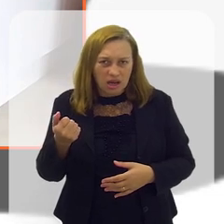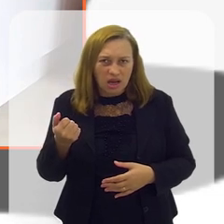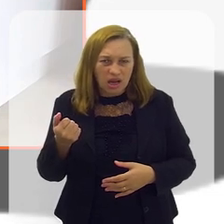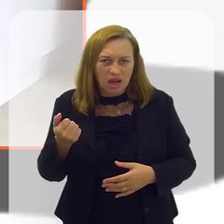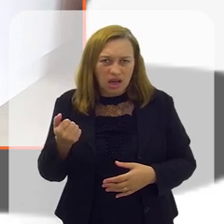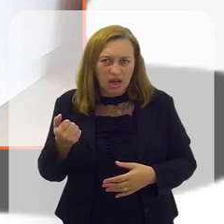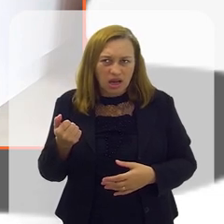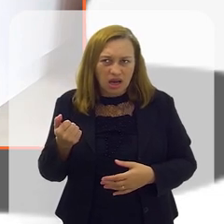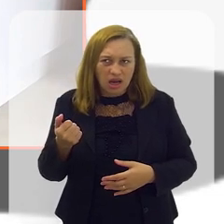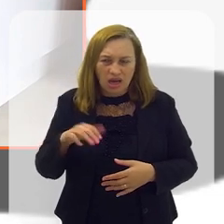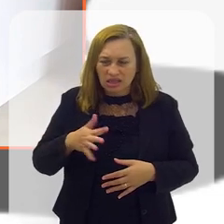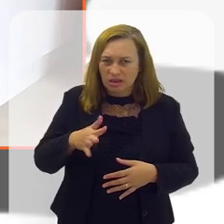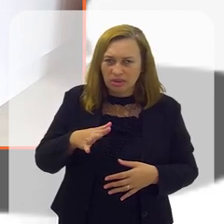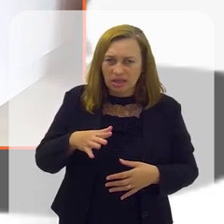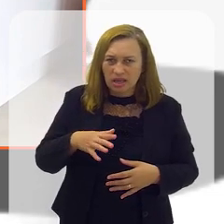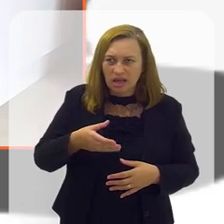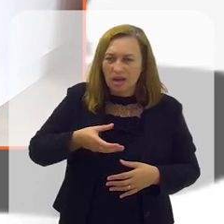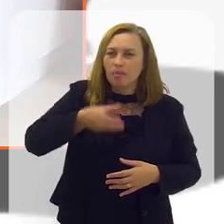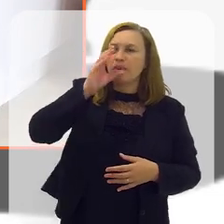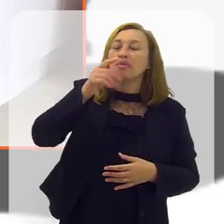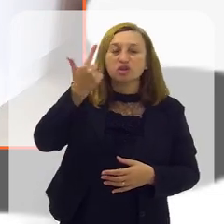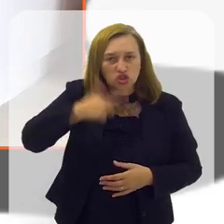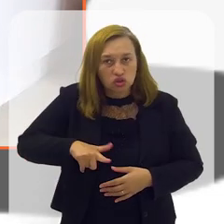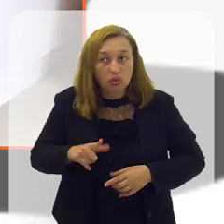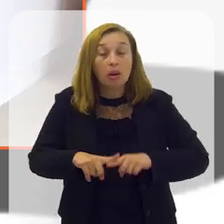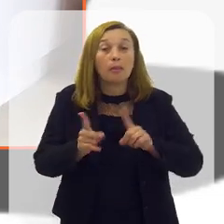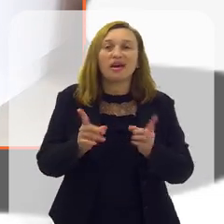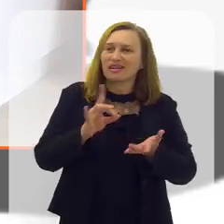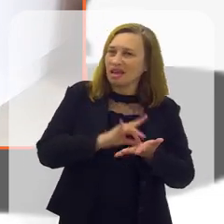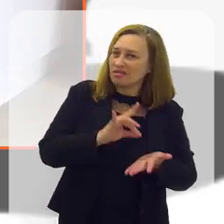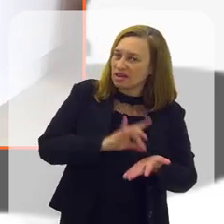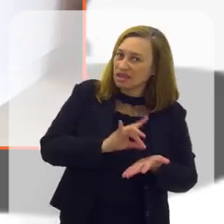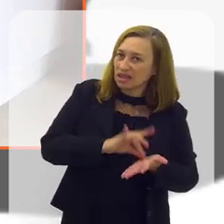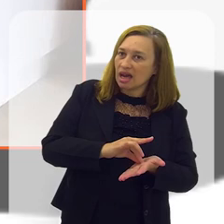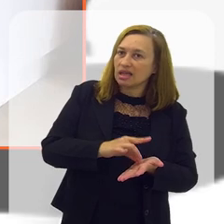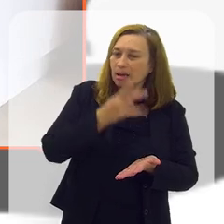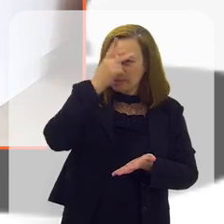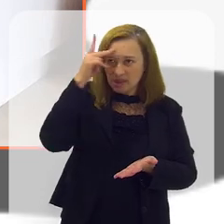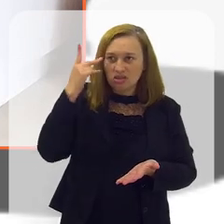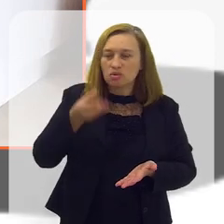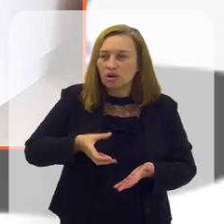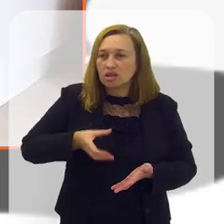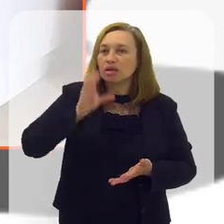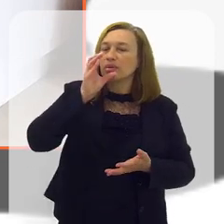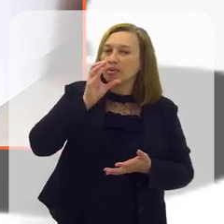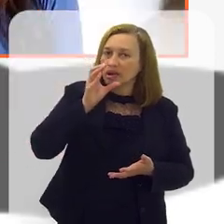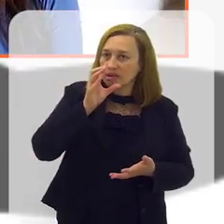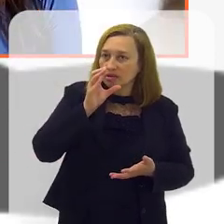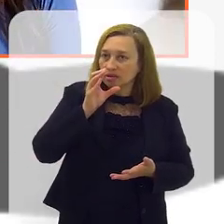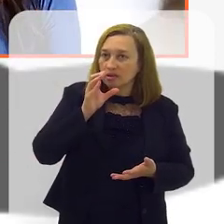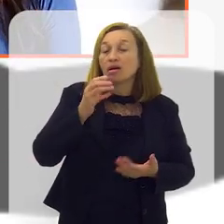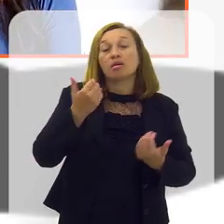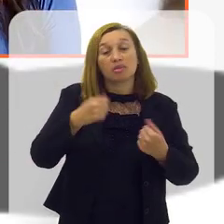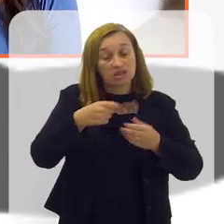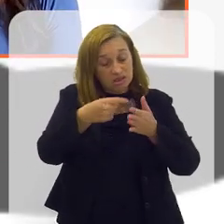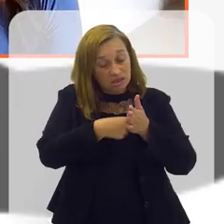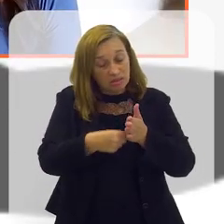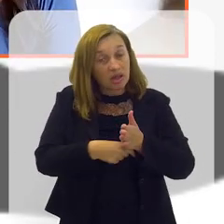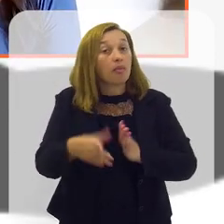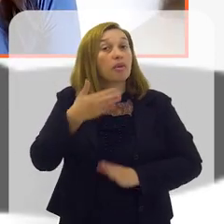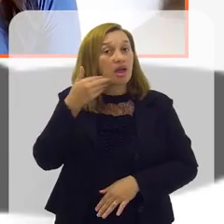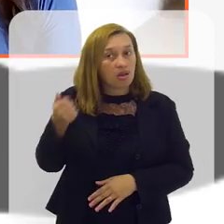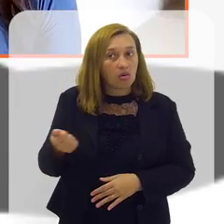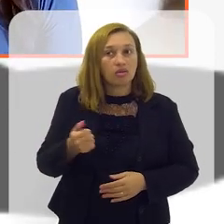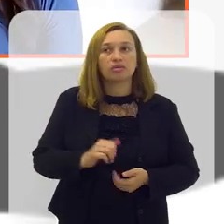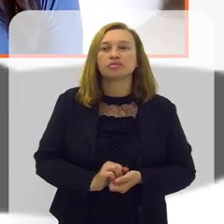Na verdade, aquela pessoa que toma outra e se sente mais estável, ela está bem intoxicada, ela precisa